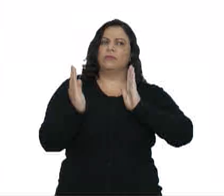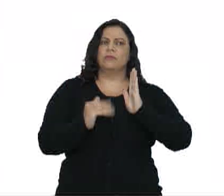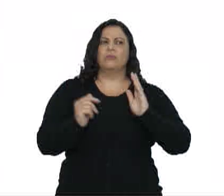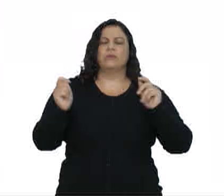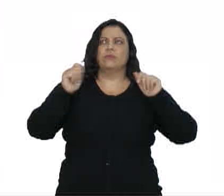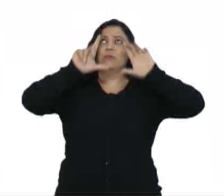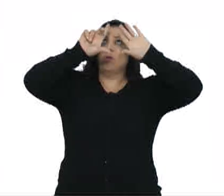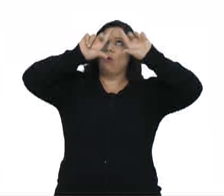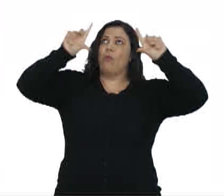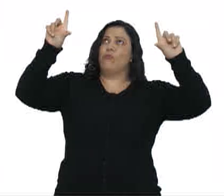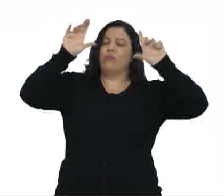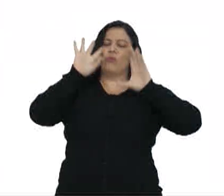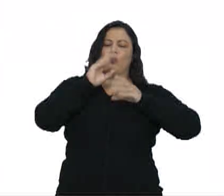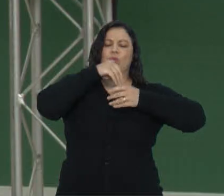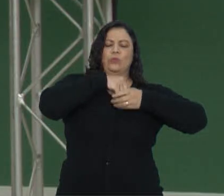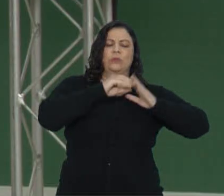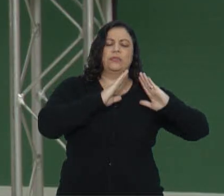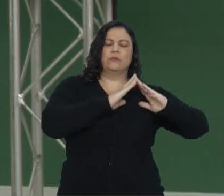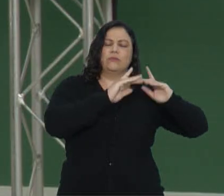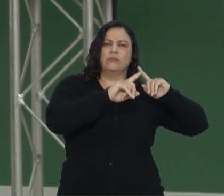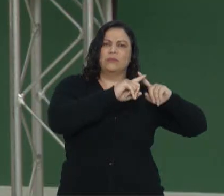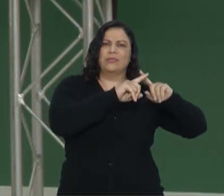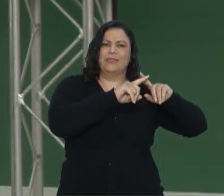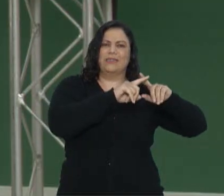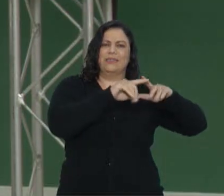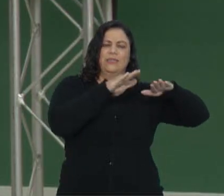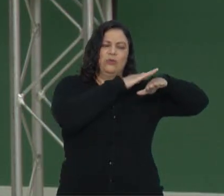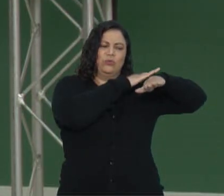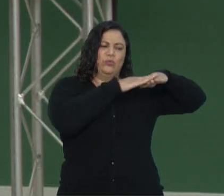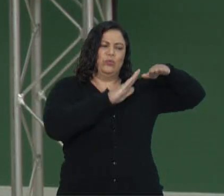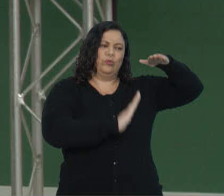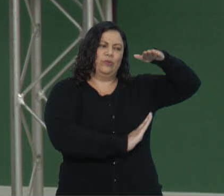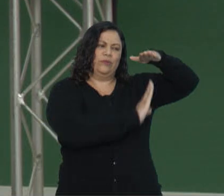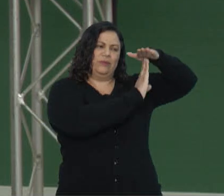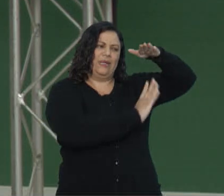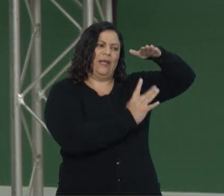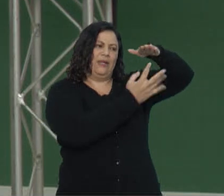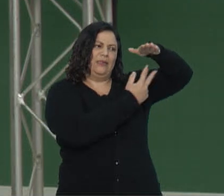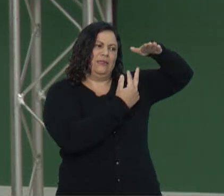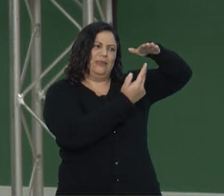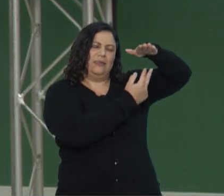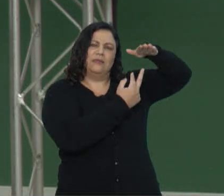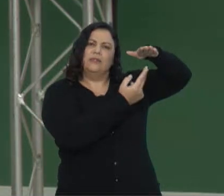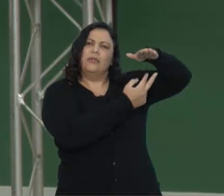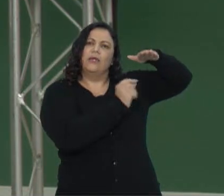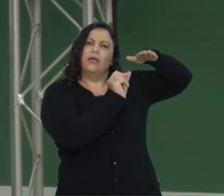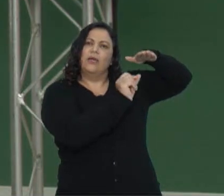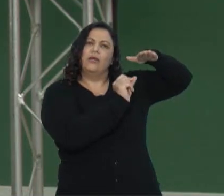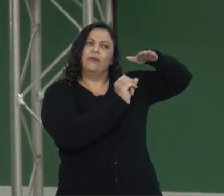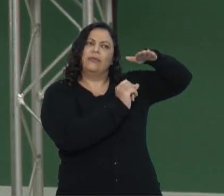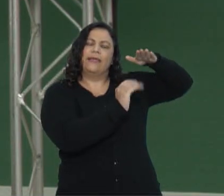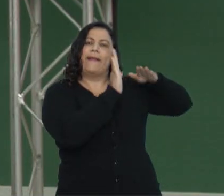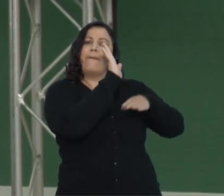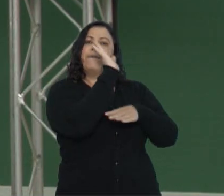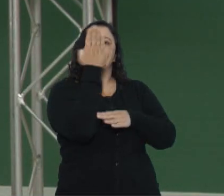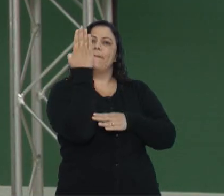capela. Mas olha como ele conseguiu caracterizar essa perspectiva e a posição dessas imagens,